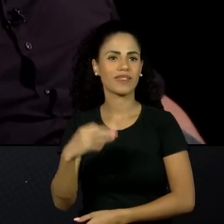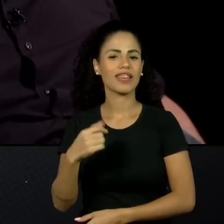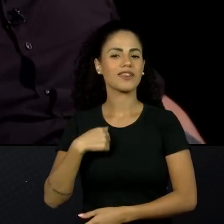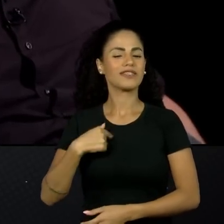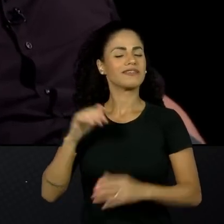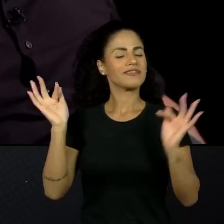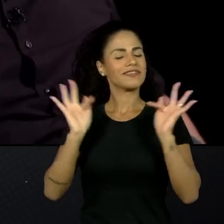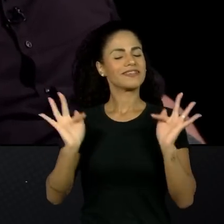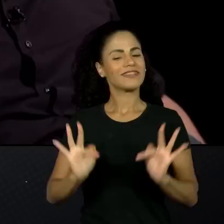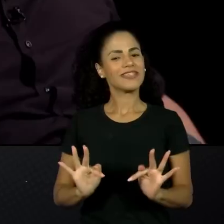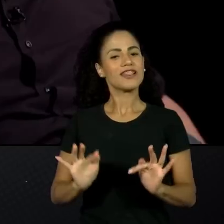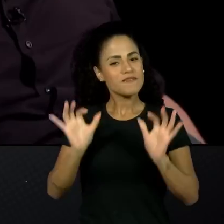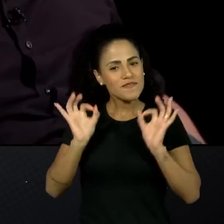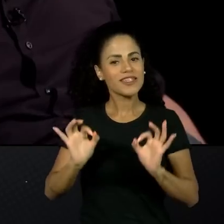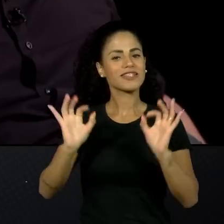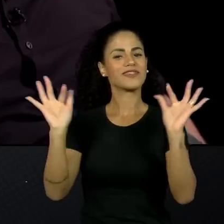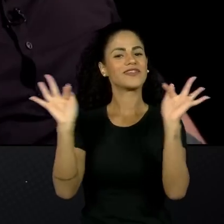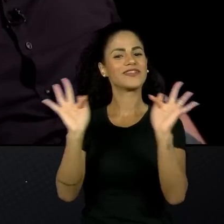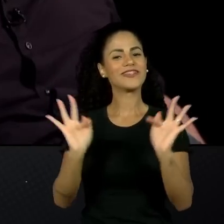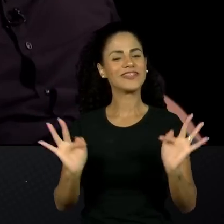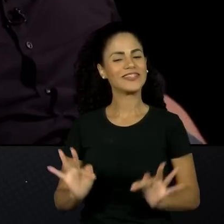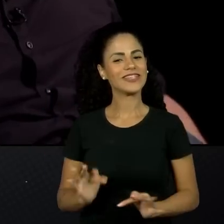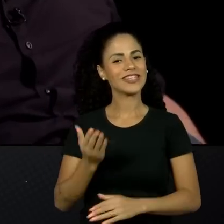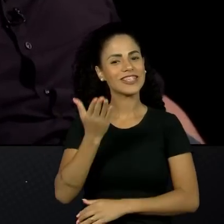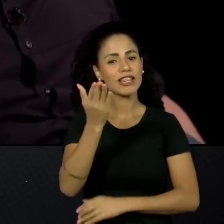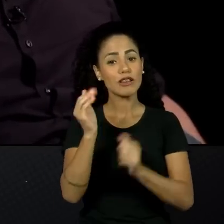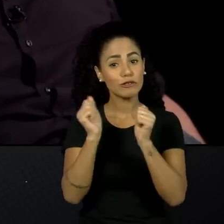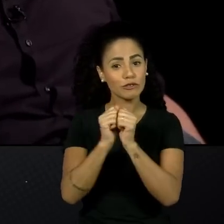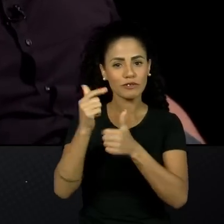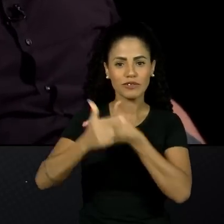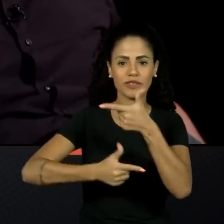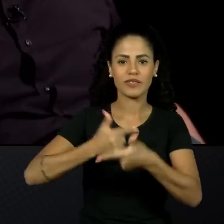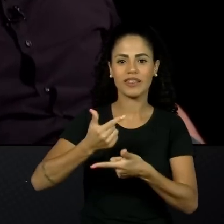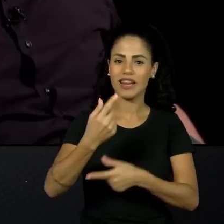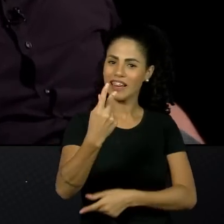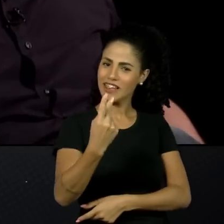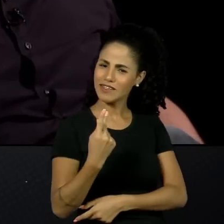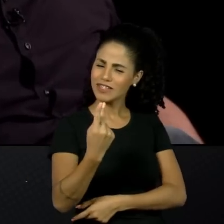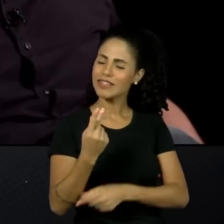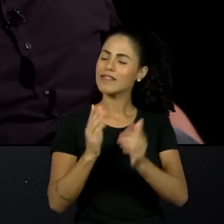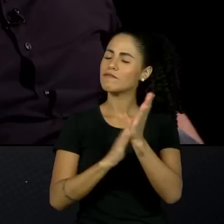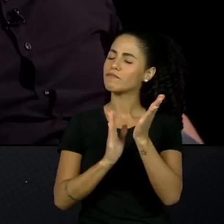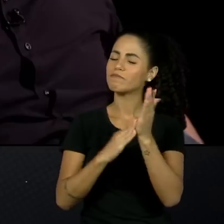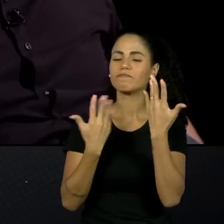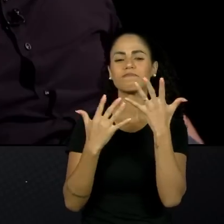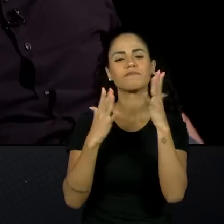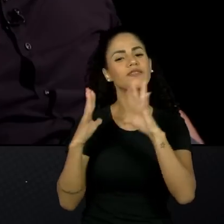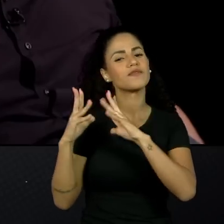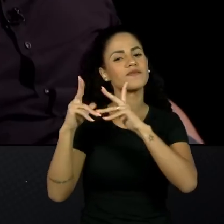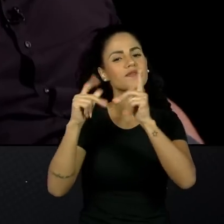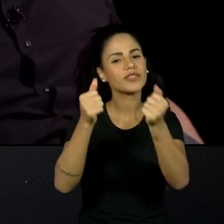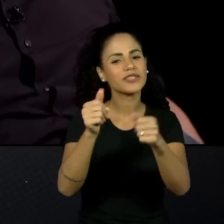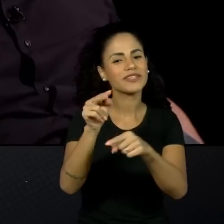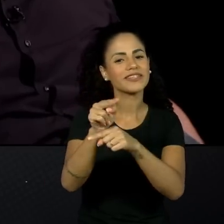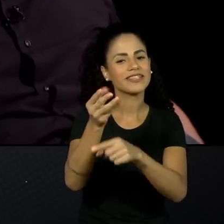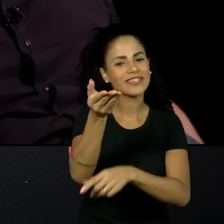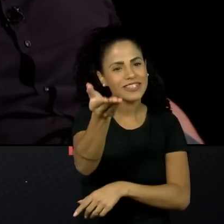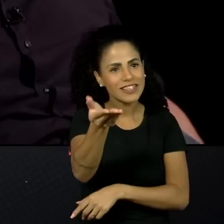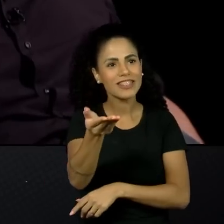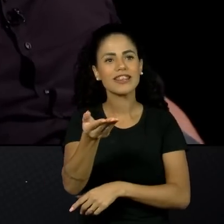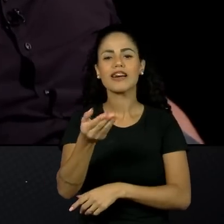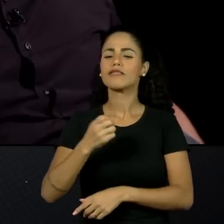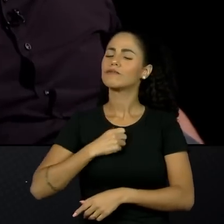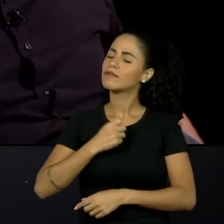muito feliz de ter cruzado nossos destinos. Parabéns por tudo, se cuida,